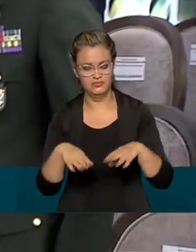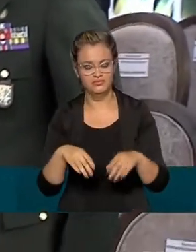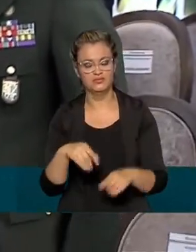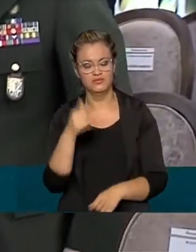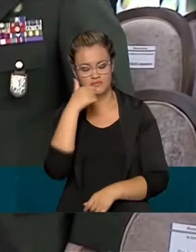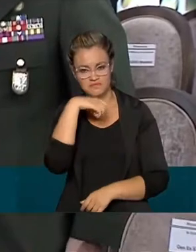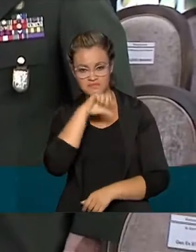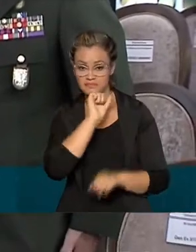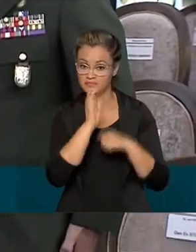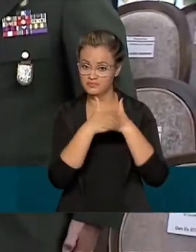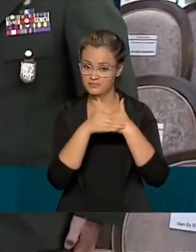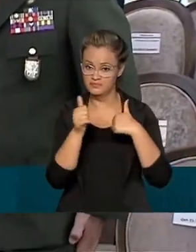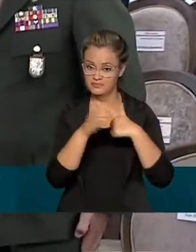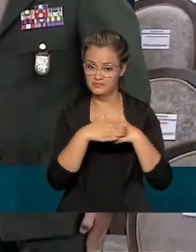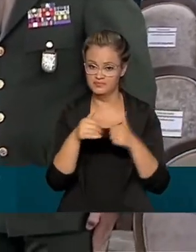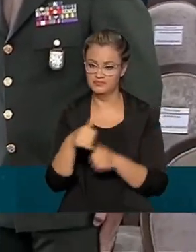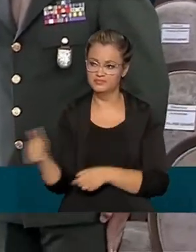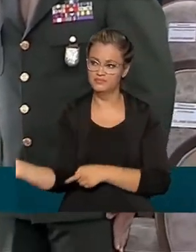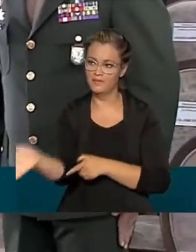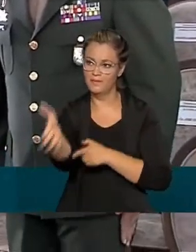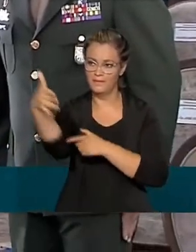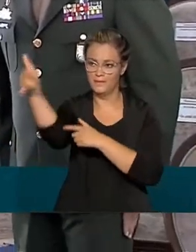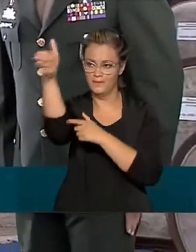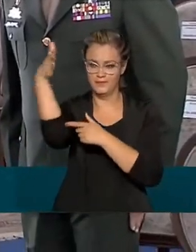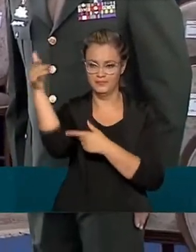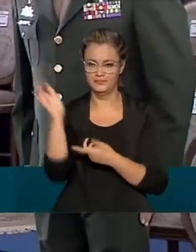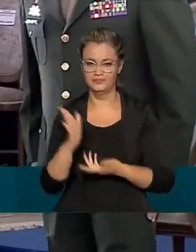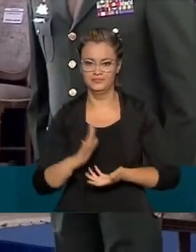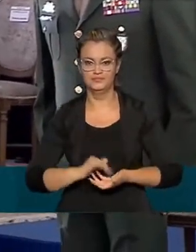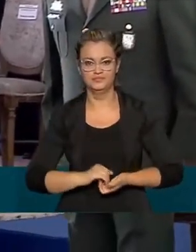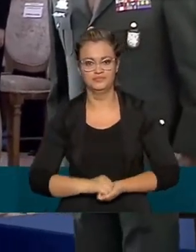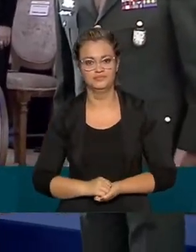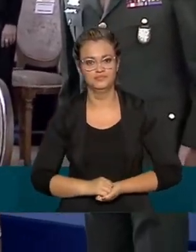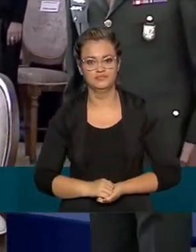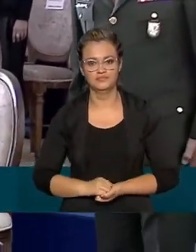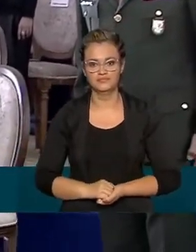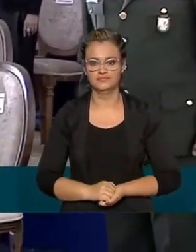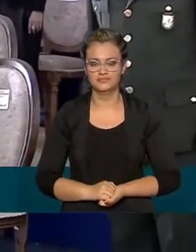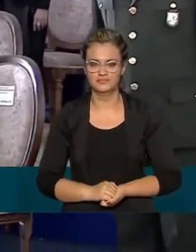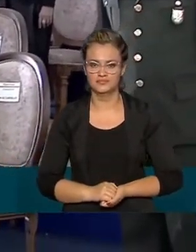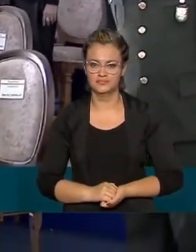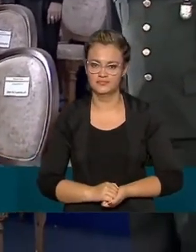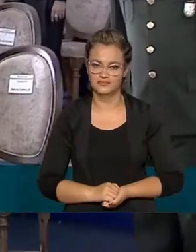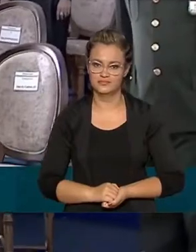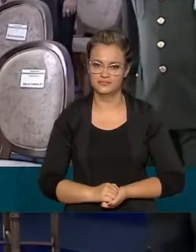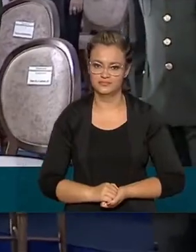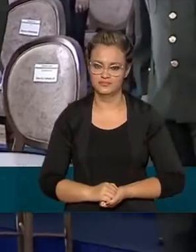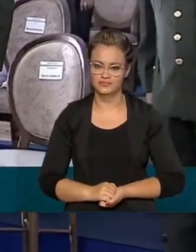Dos filhos desse sol és mãe gentil, pátria amada, Brasil.